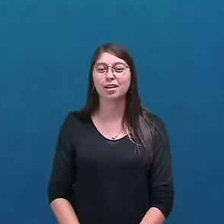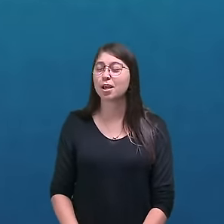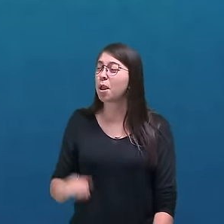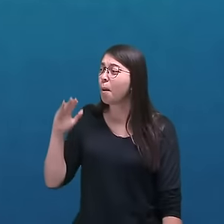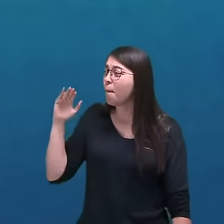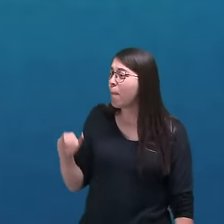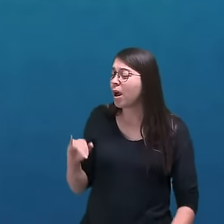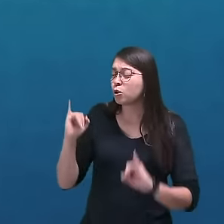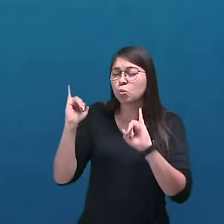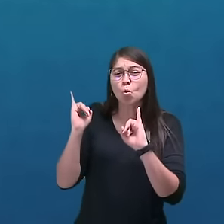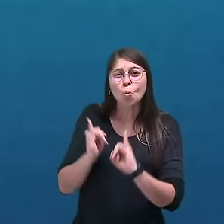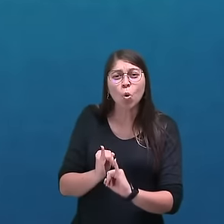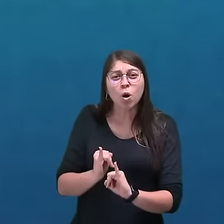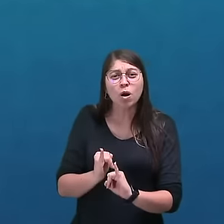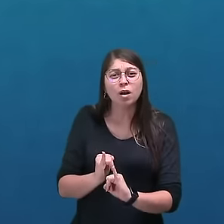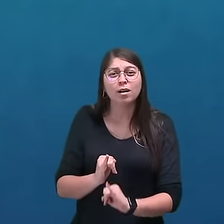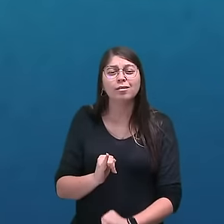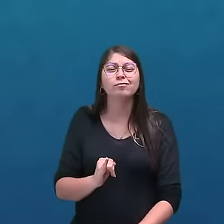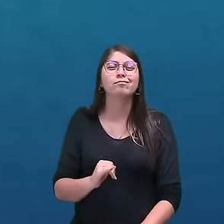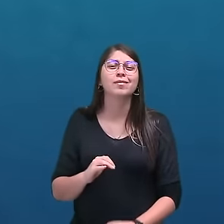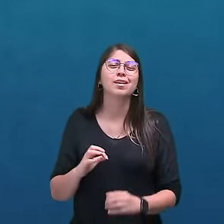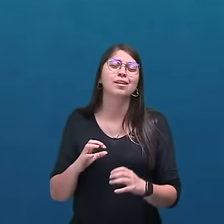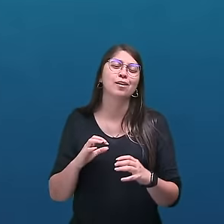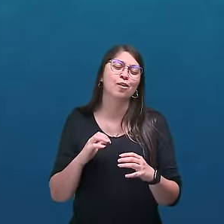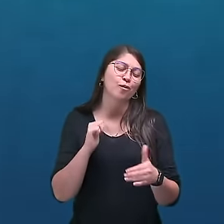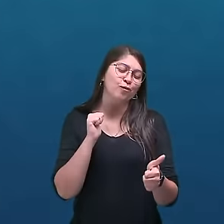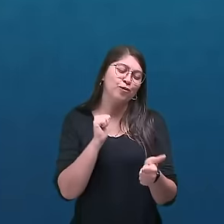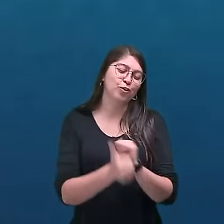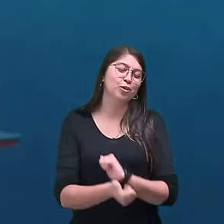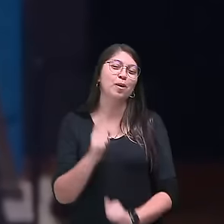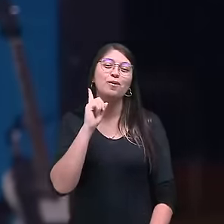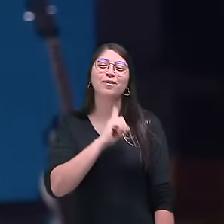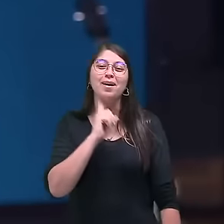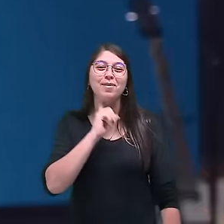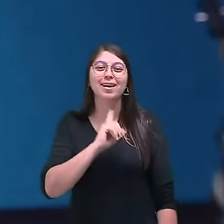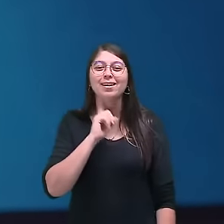Pequenino, magrinho, flamenguista, tajinho.